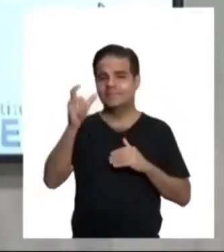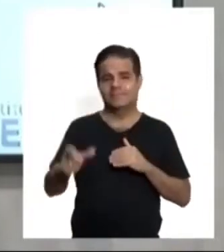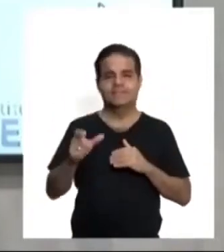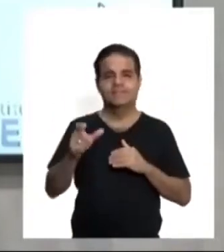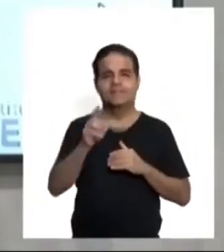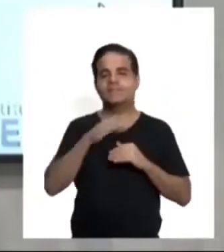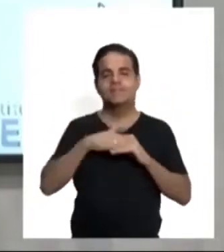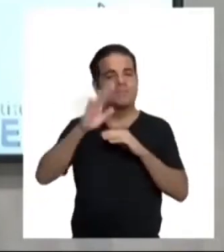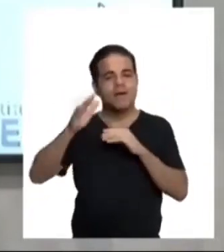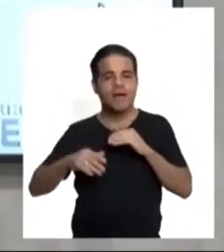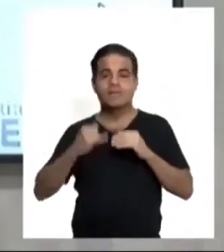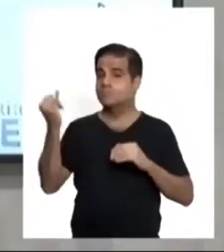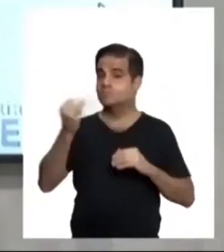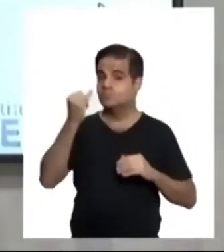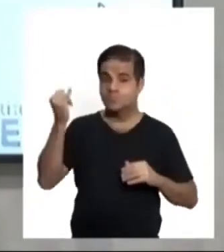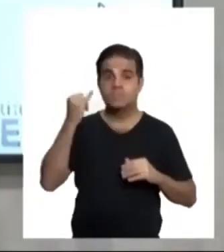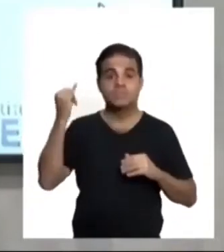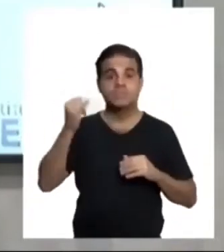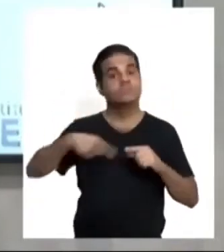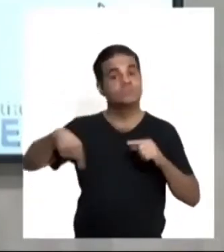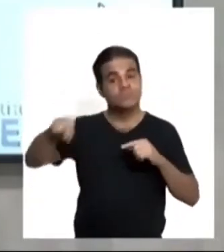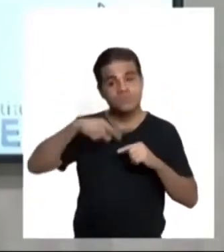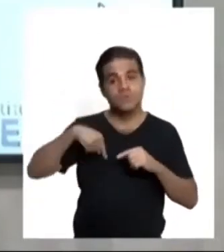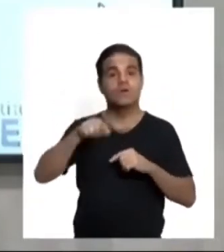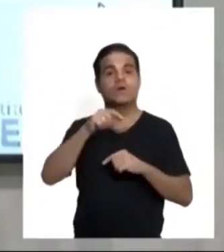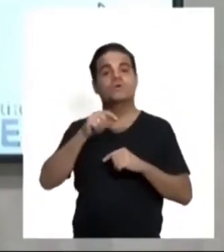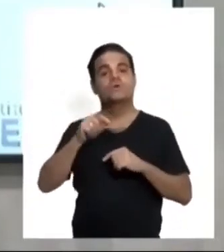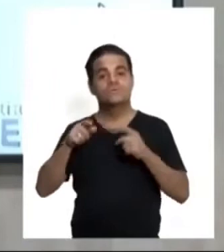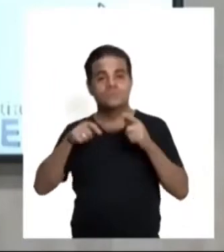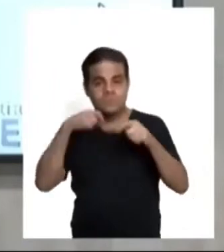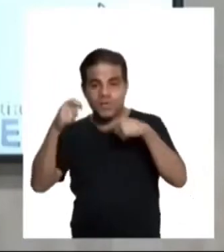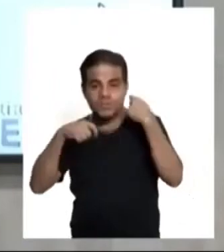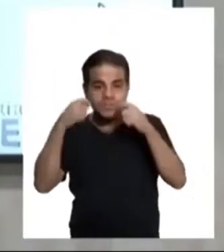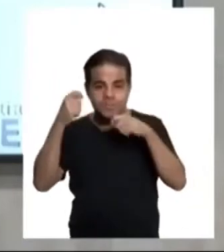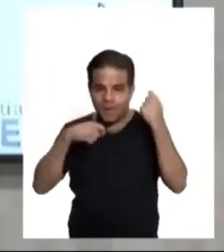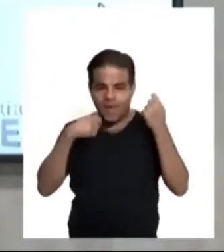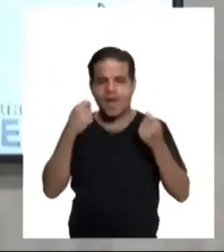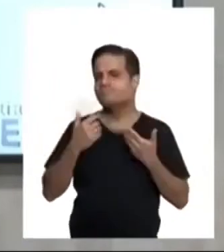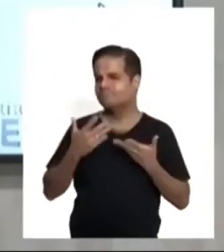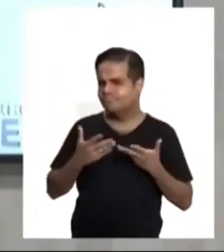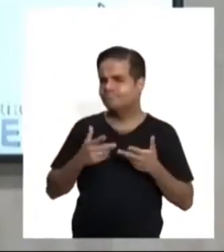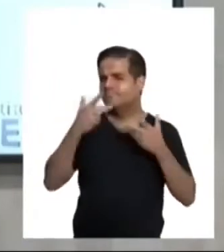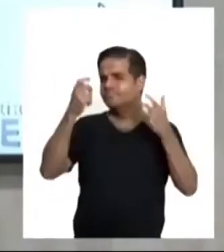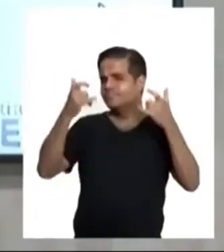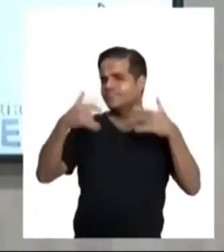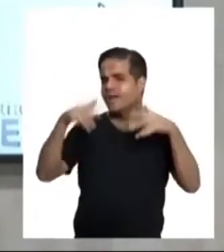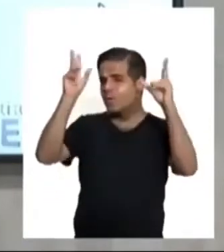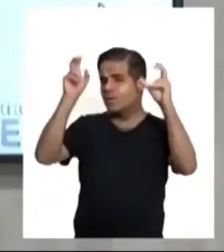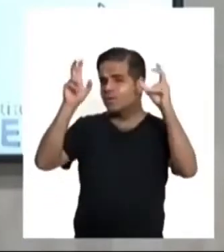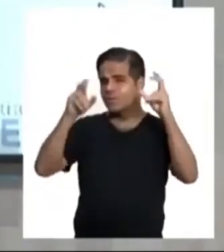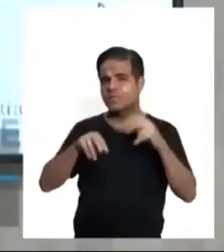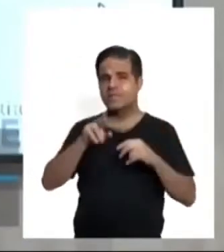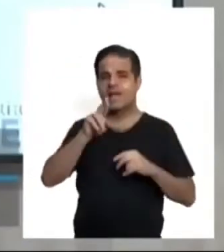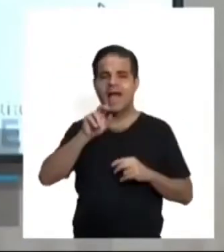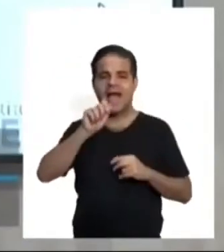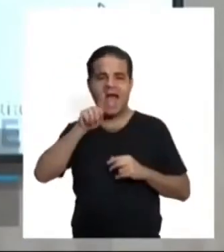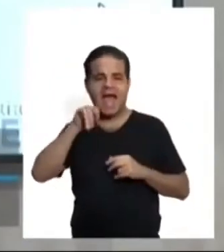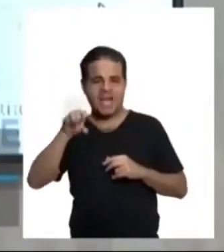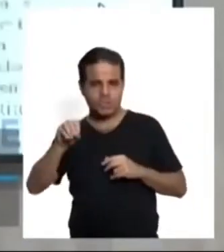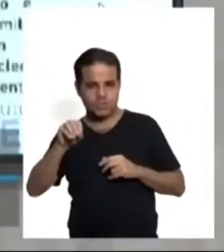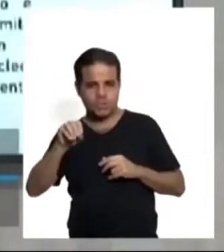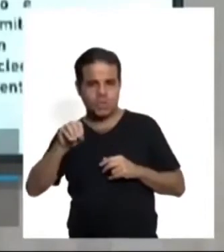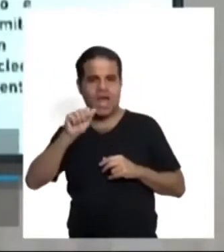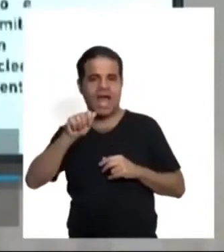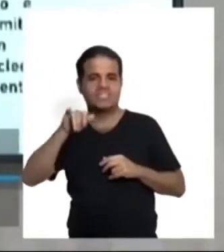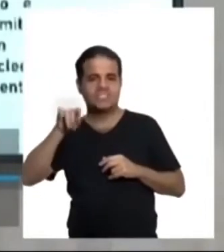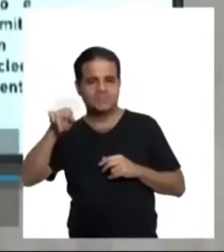e também um dos mais importantes para os nossos vestibulares, né? Vamos falar de um assunto chamado radioatividade,